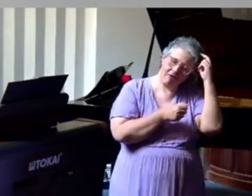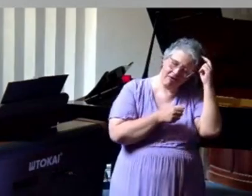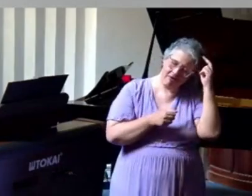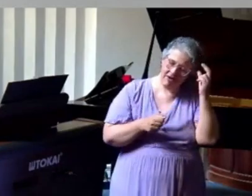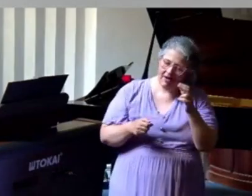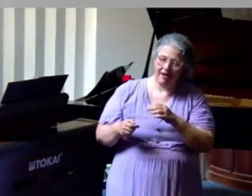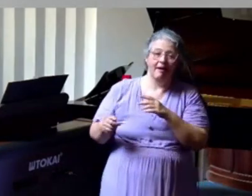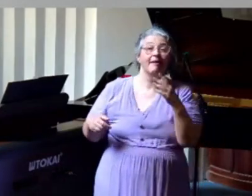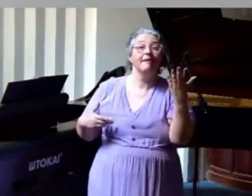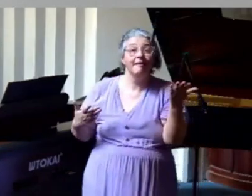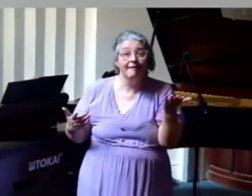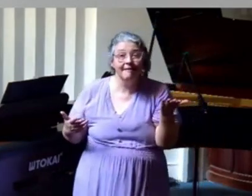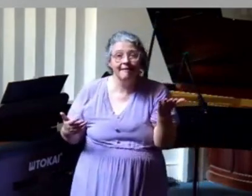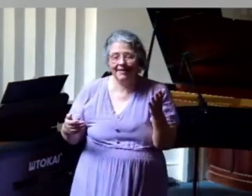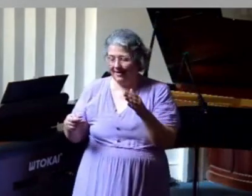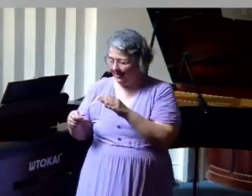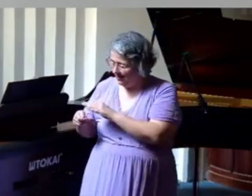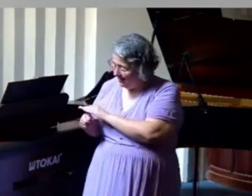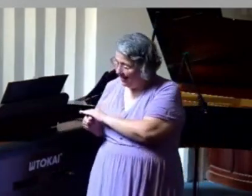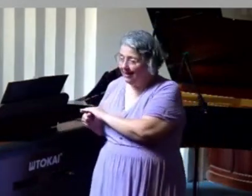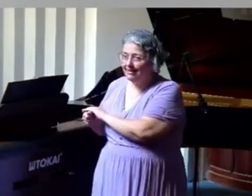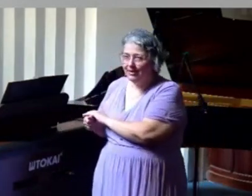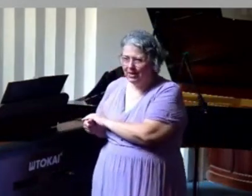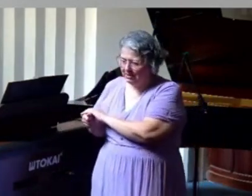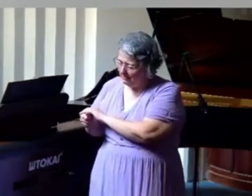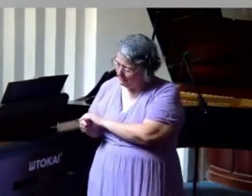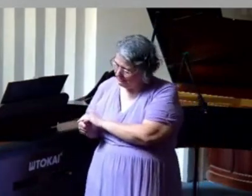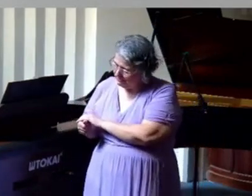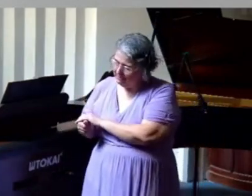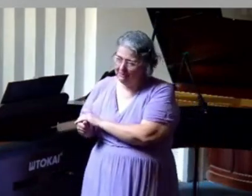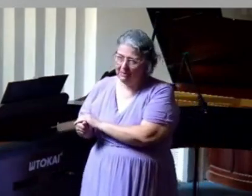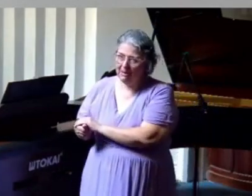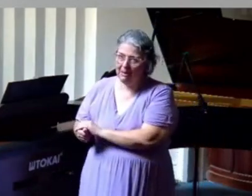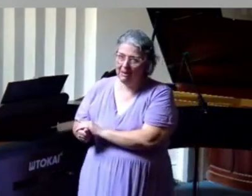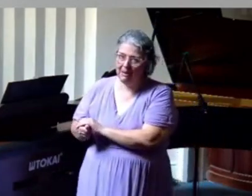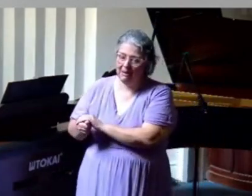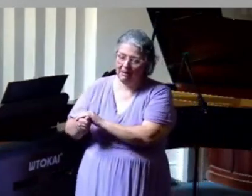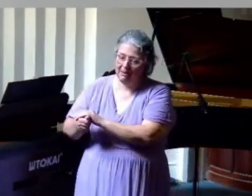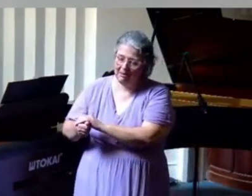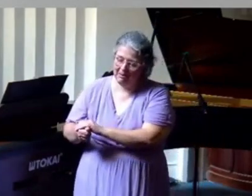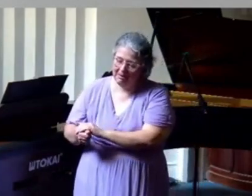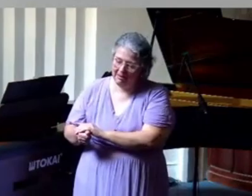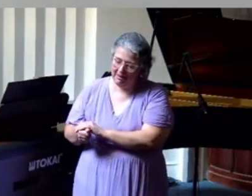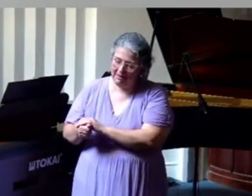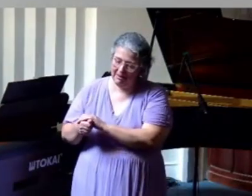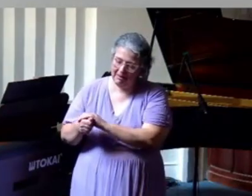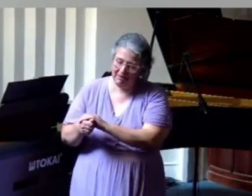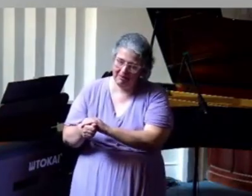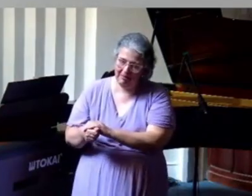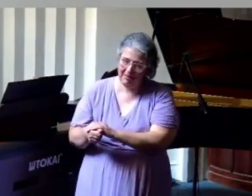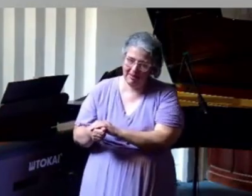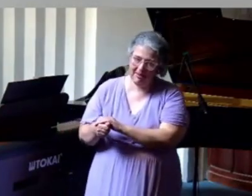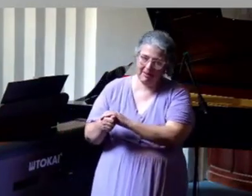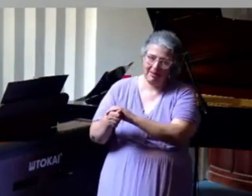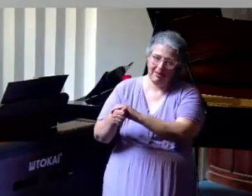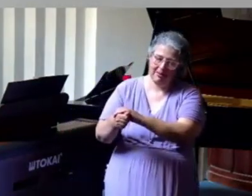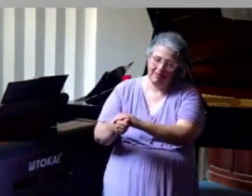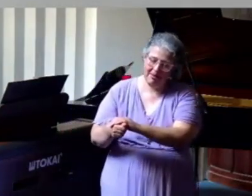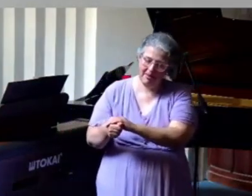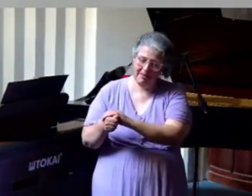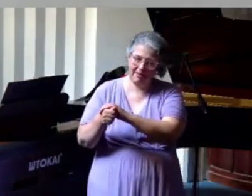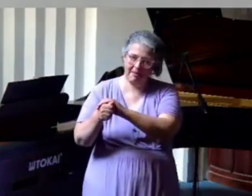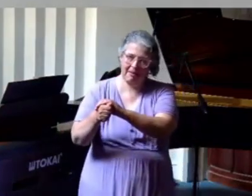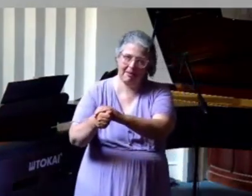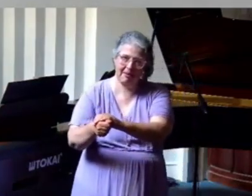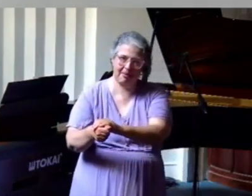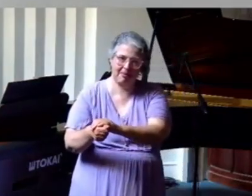vem lá? A tartaruga. E passa, e vai-se embora. E